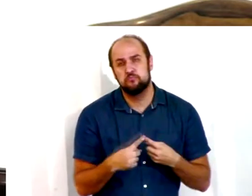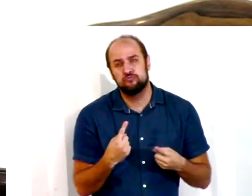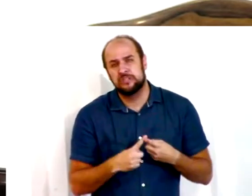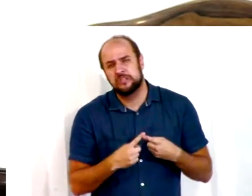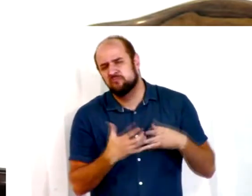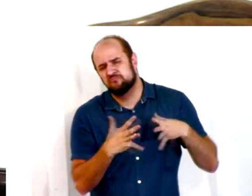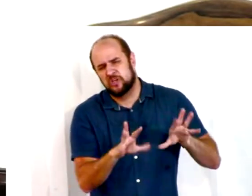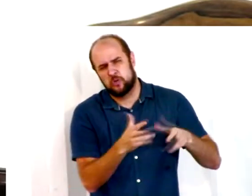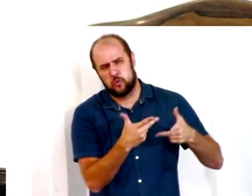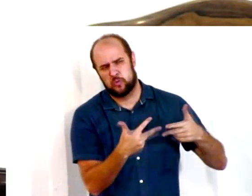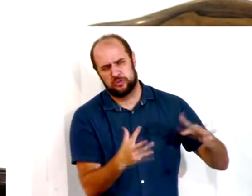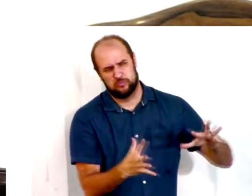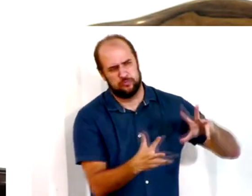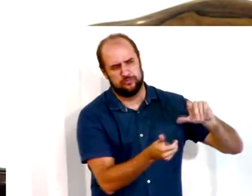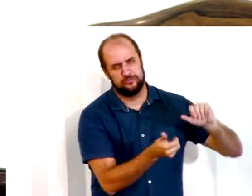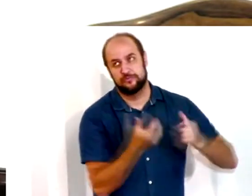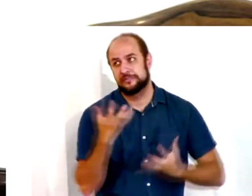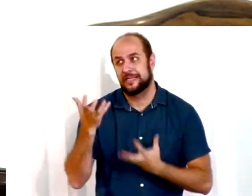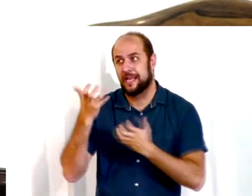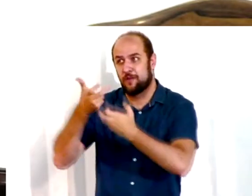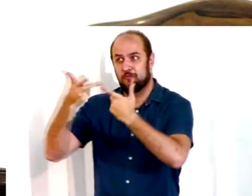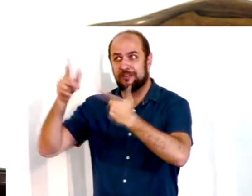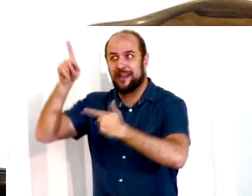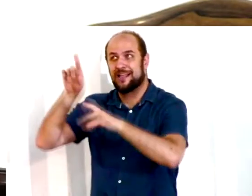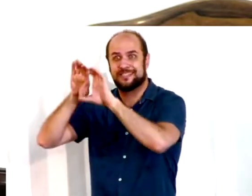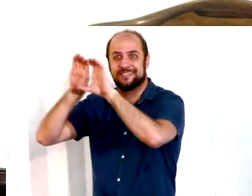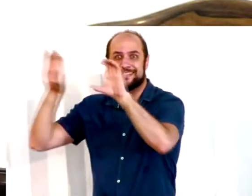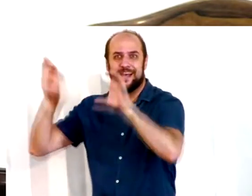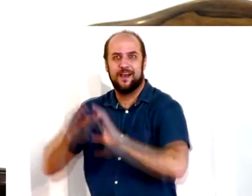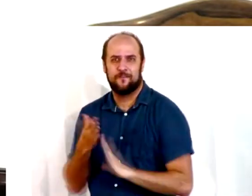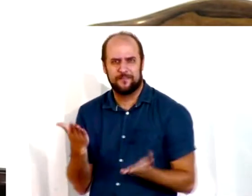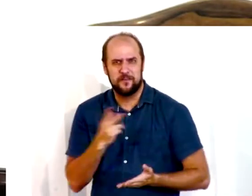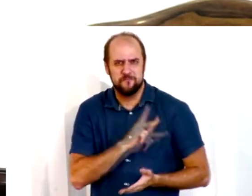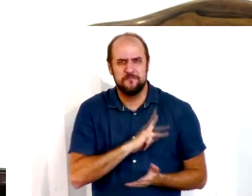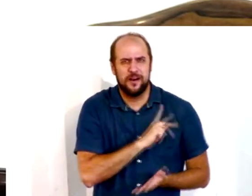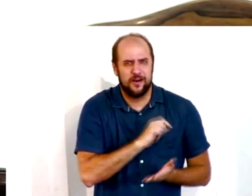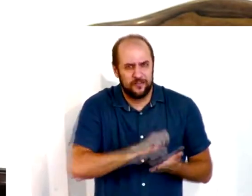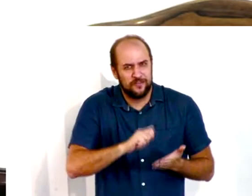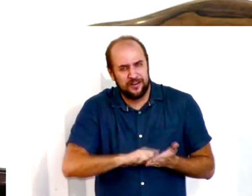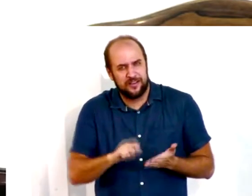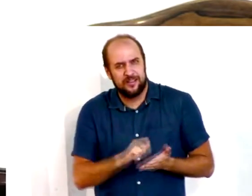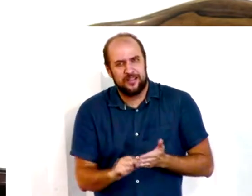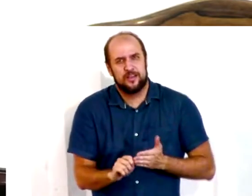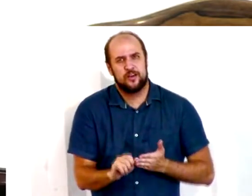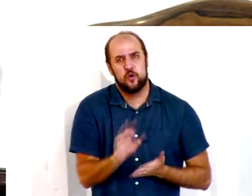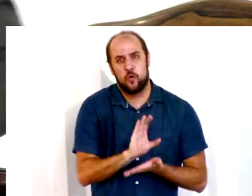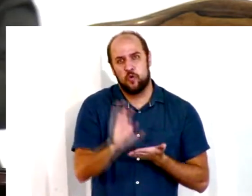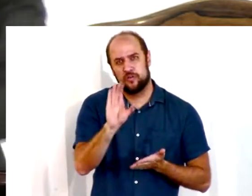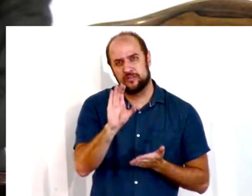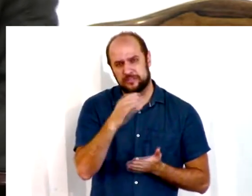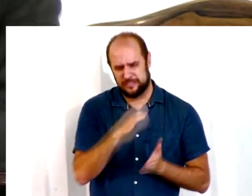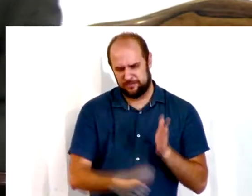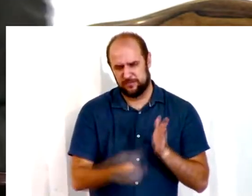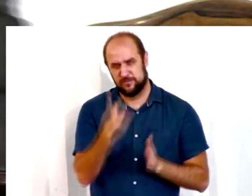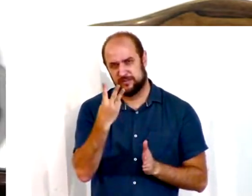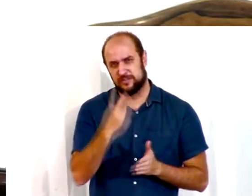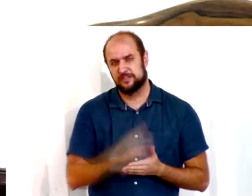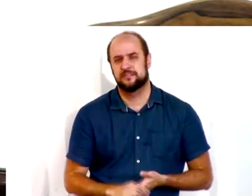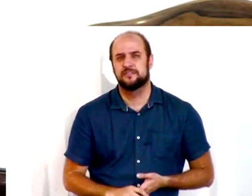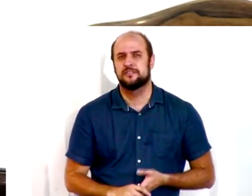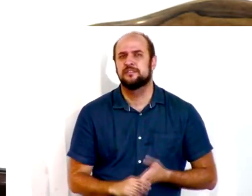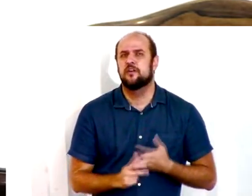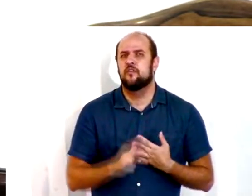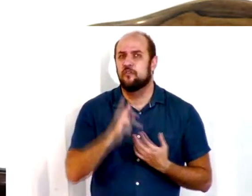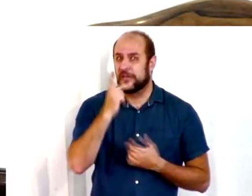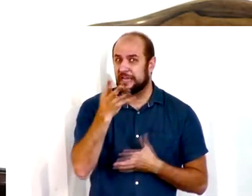terrenas, mas nas coisas celestiais. Não é isso que Paulo fala em Colossenses capítulo 3, de 1 a 3? Se vocês estudaram com Cristo, então buscai as